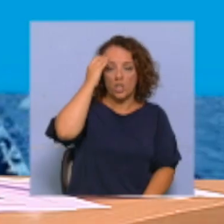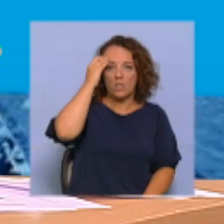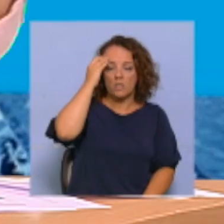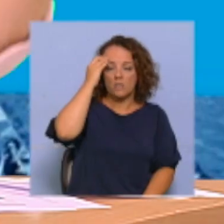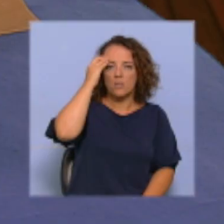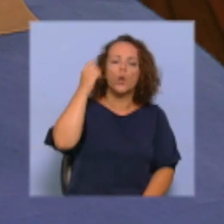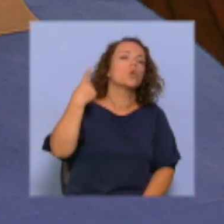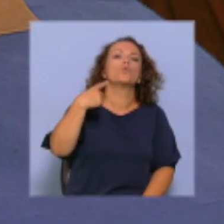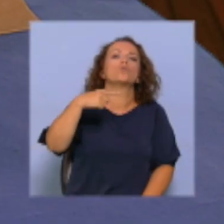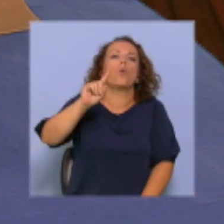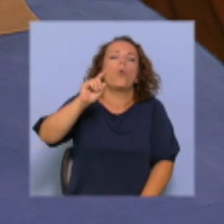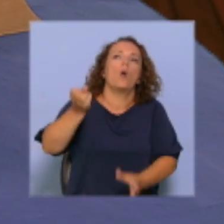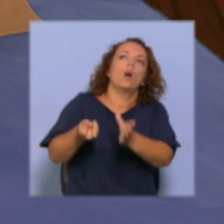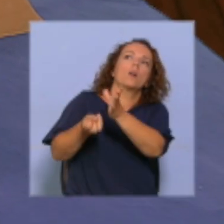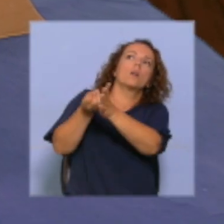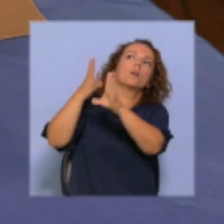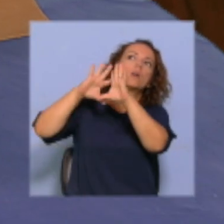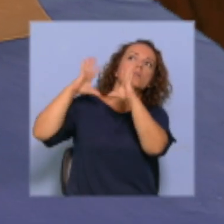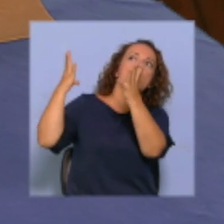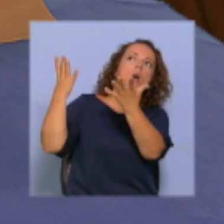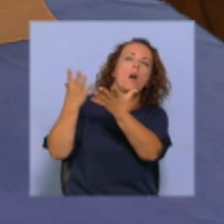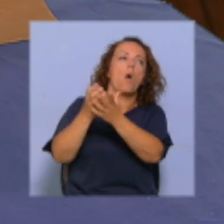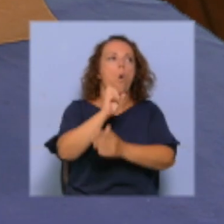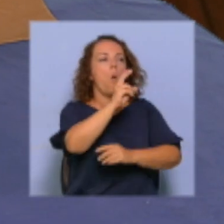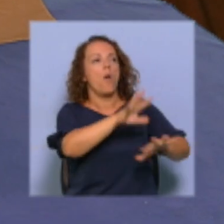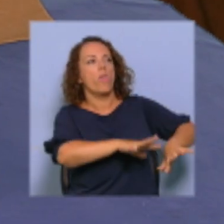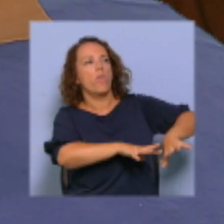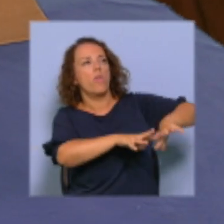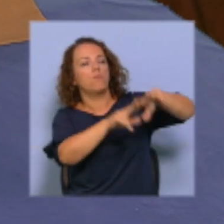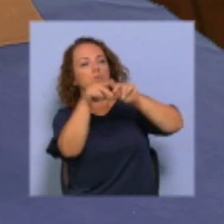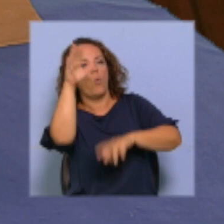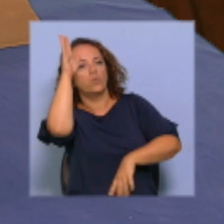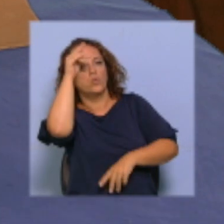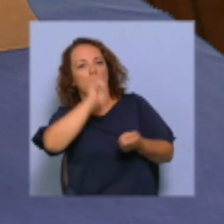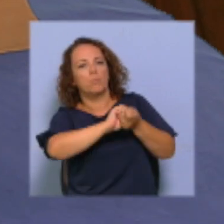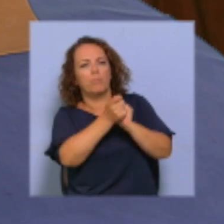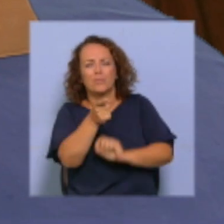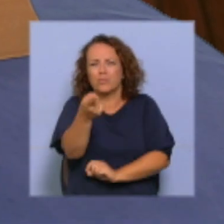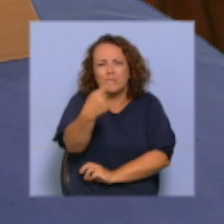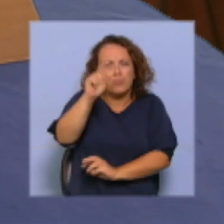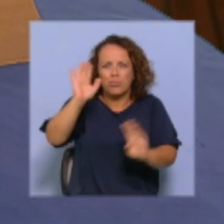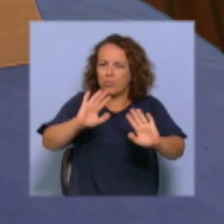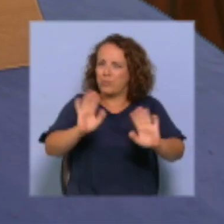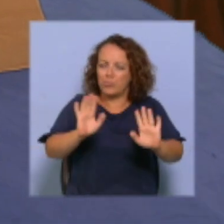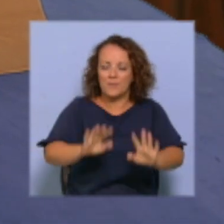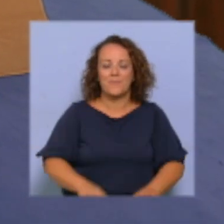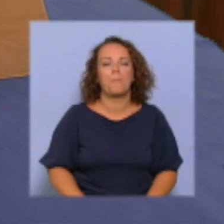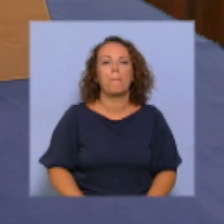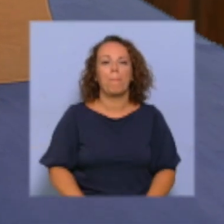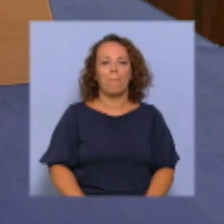o criacionismo versus a evolução das espécies, não é nada disso que está em causa. Na